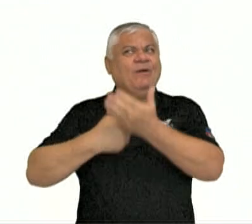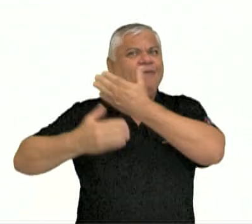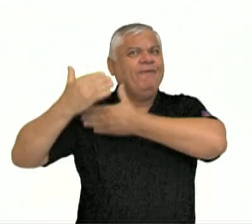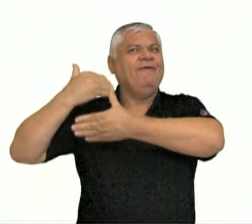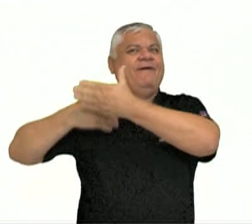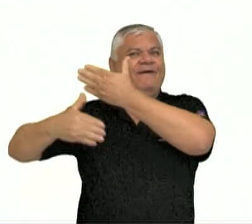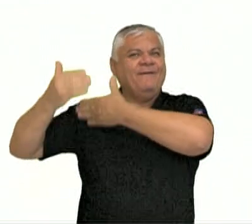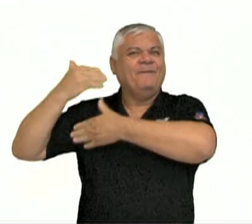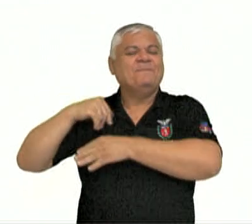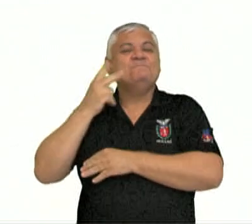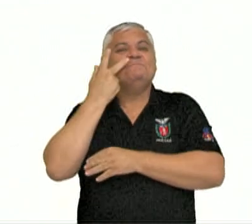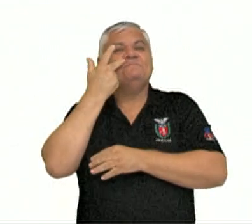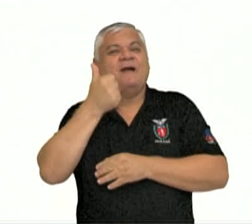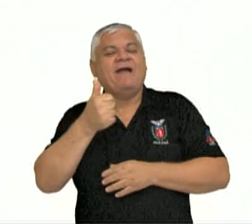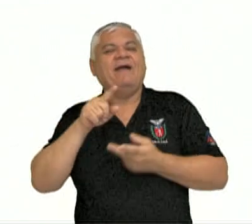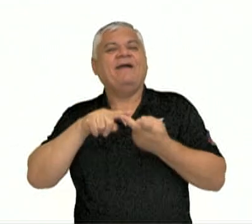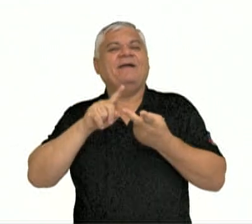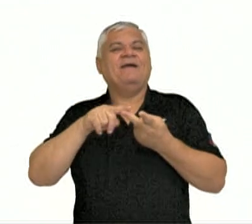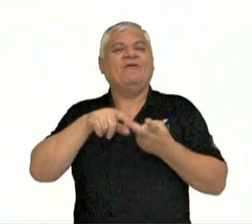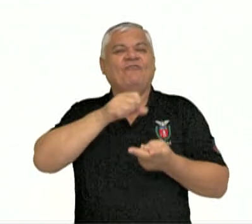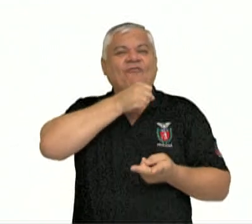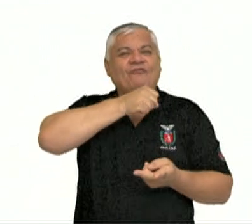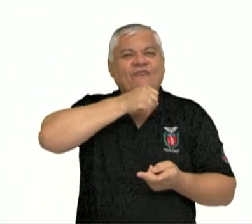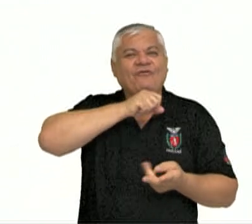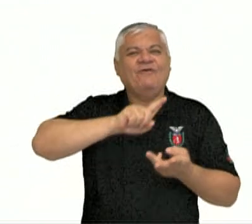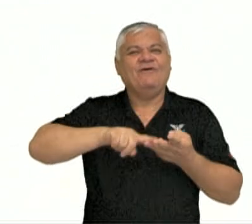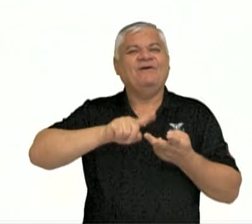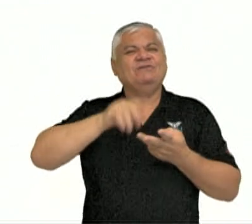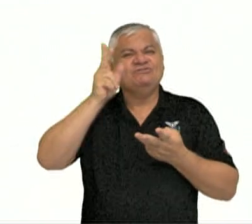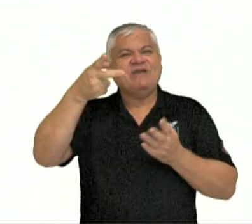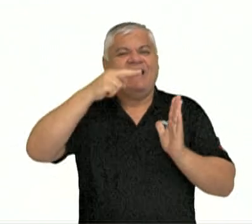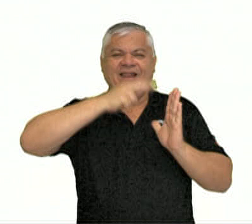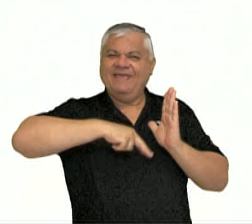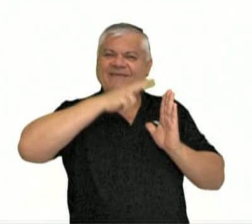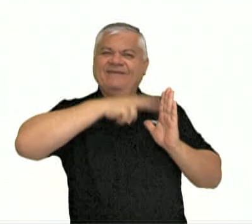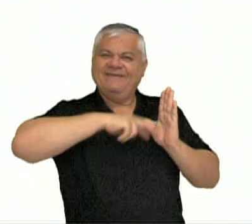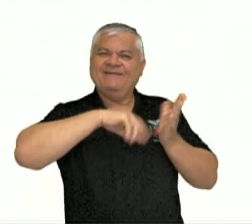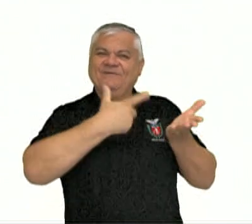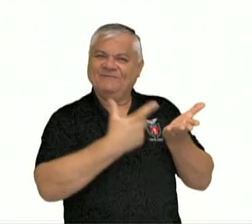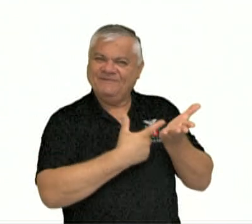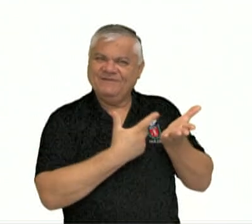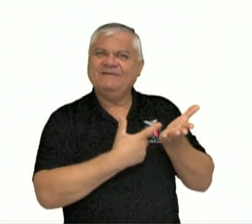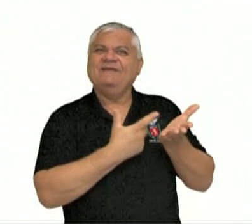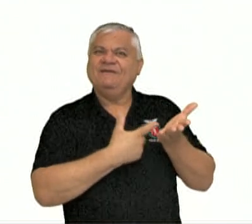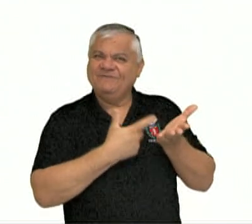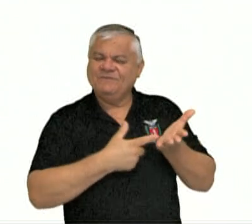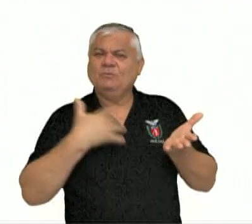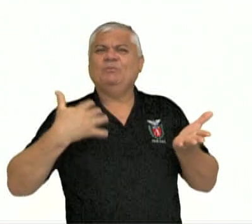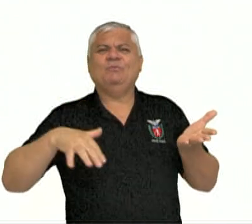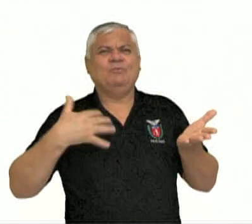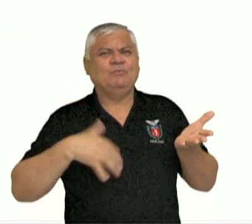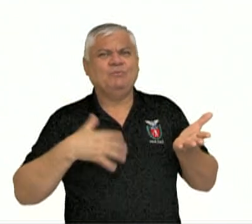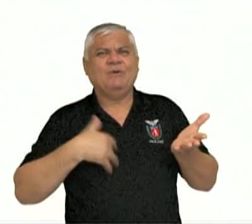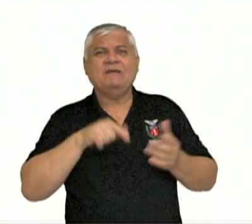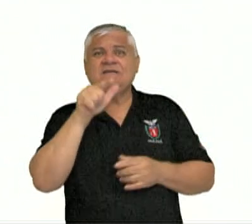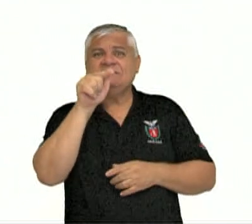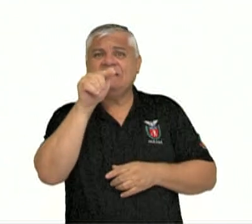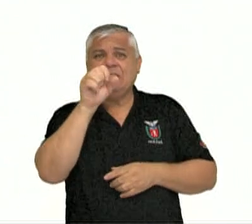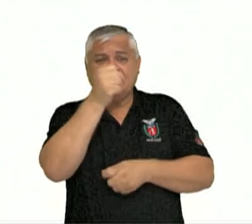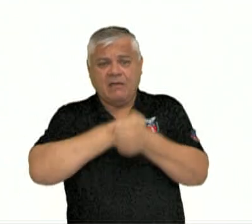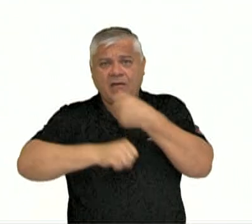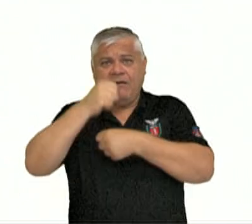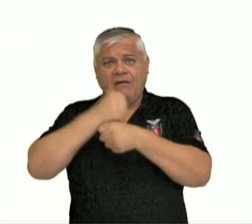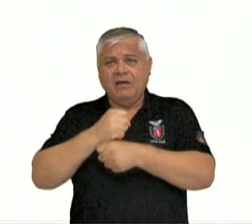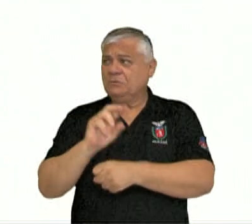ser que os pais de vocês, os avós, chegaram a ler esse livro, Então é uma obra que ela tem mais de 70